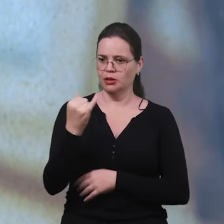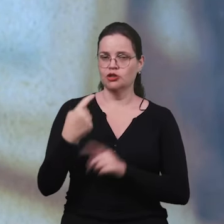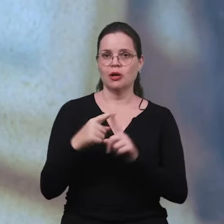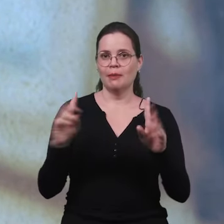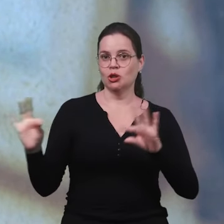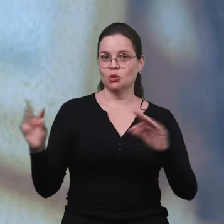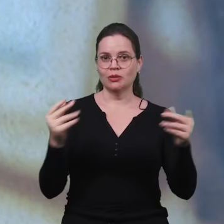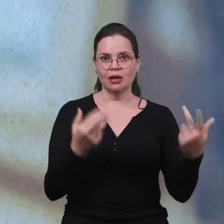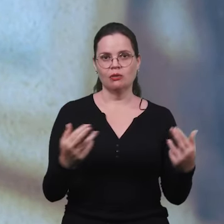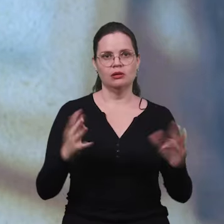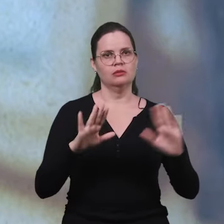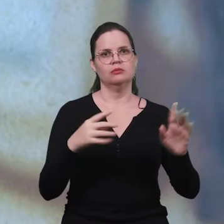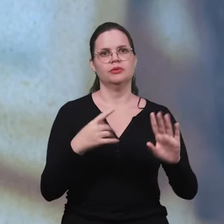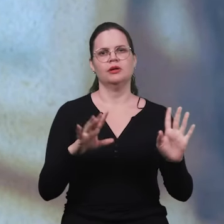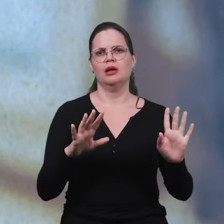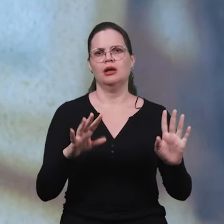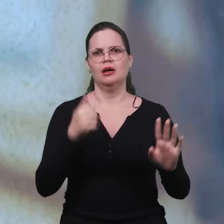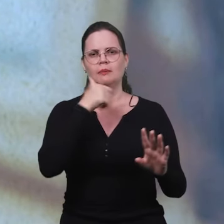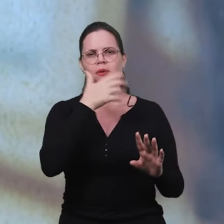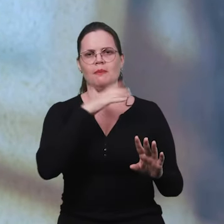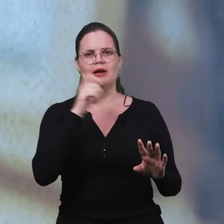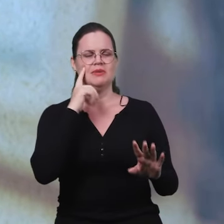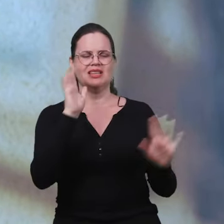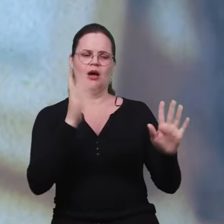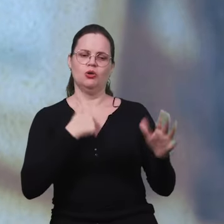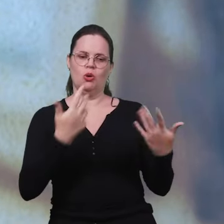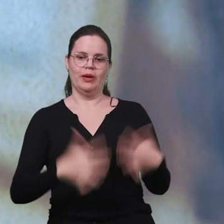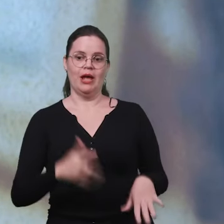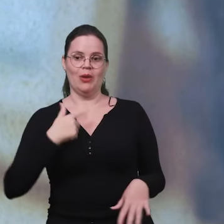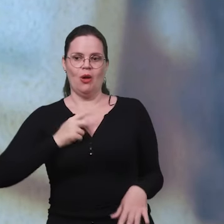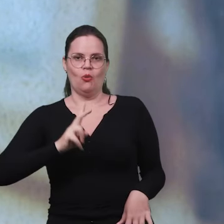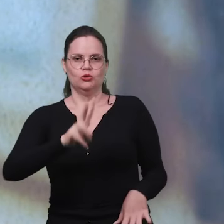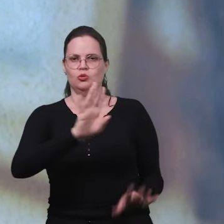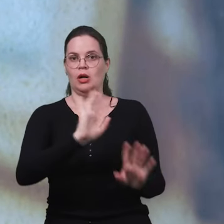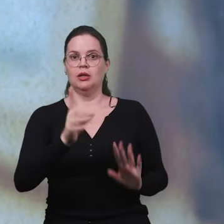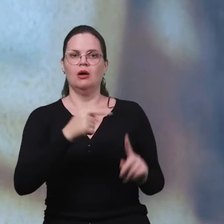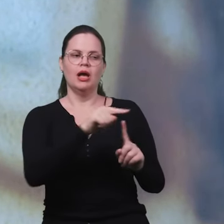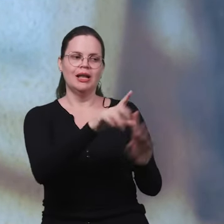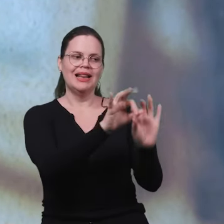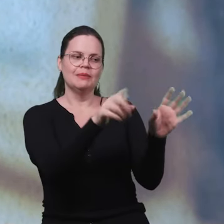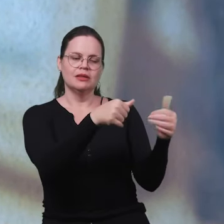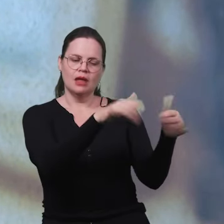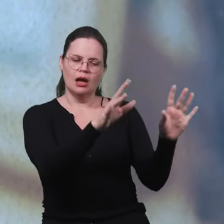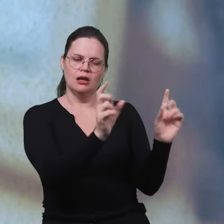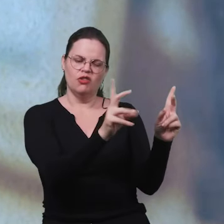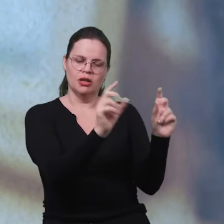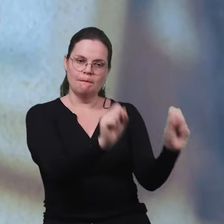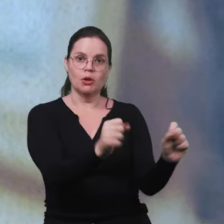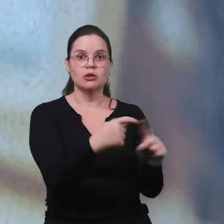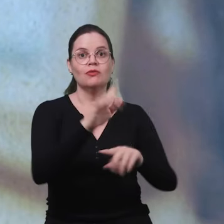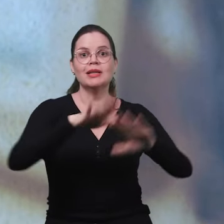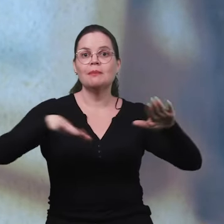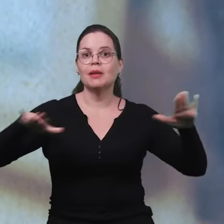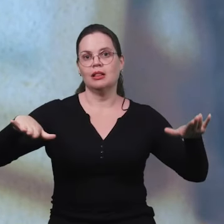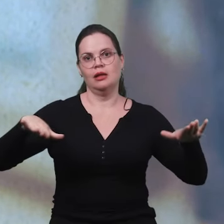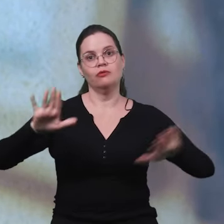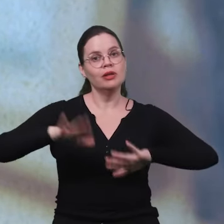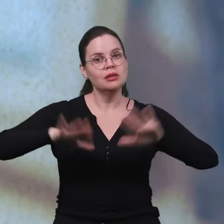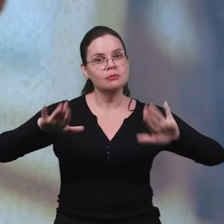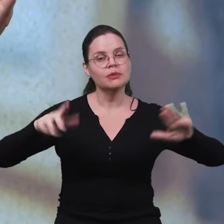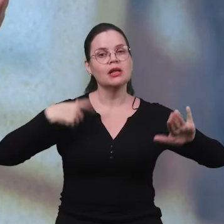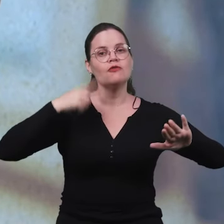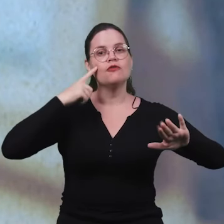o pai, não, eu não quero que ele tenha liberdade de vender quando ele quiser. Então é diferente. A gente precisa analisar o cenário,